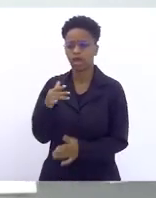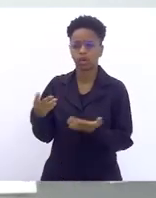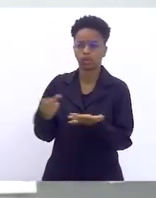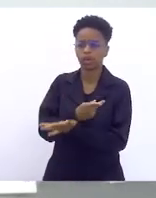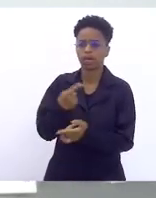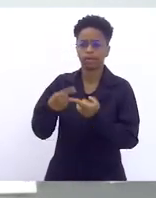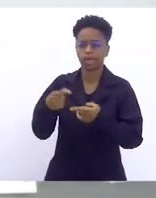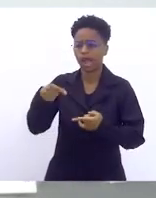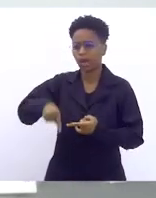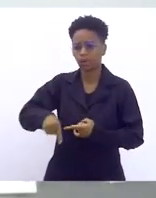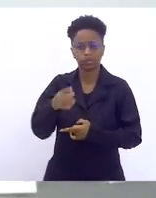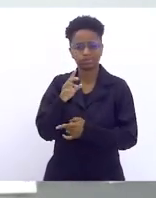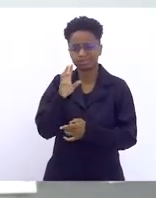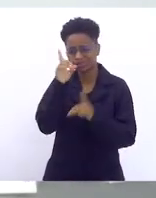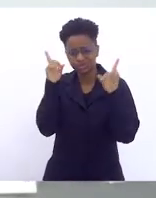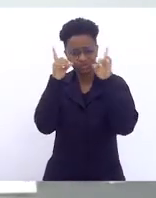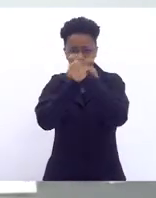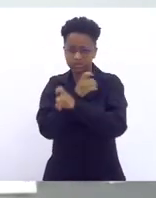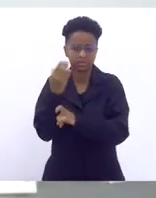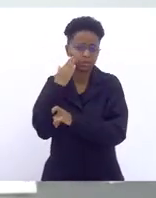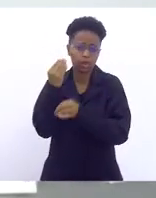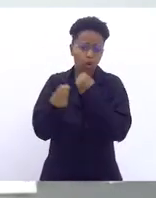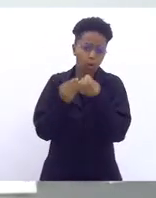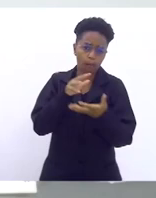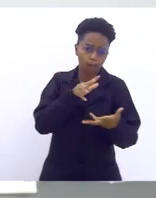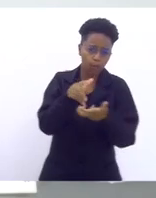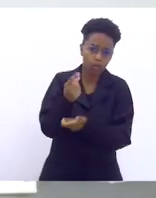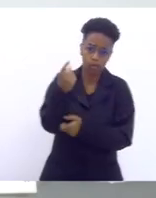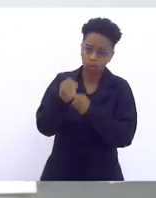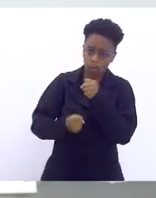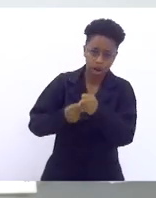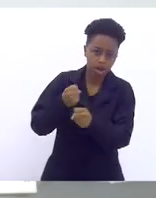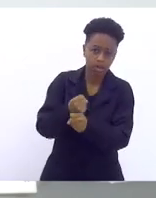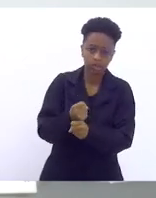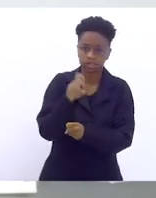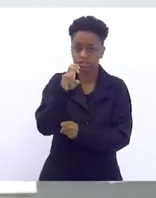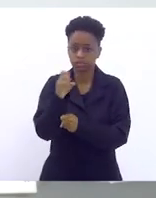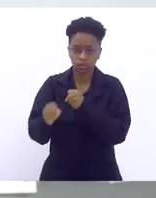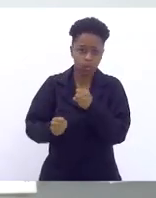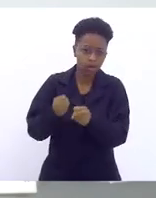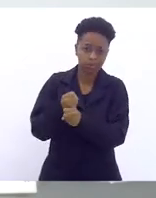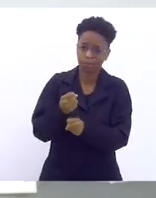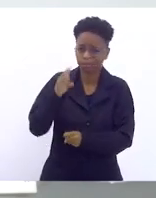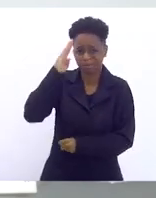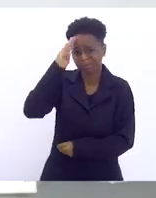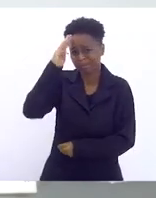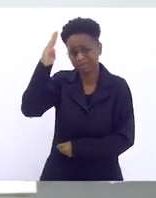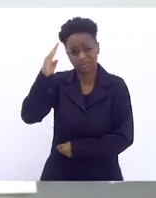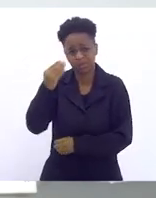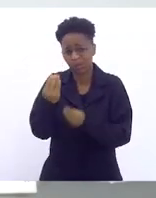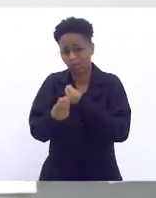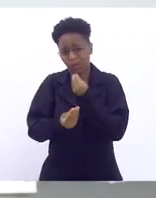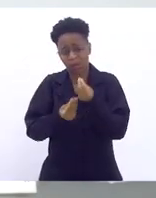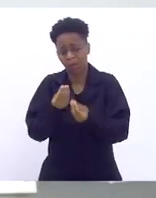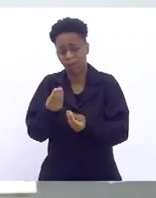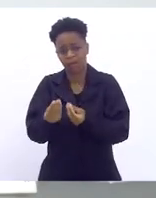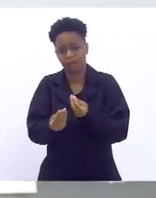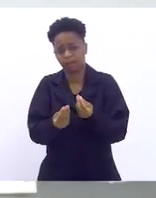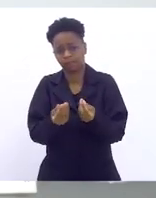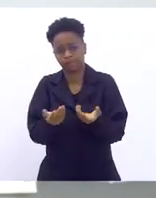É muito difícil você prever o mundo daqui a um ano daqui a cinco anos sobretudo daqui como